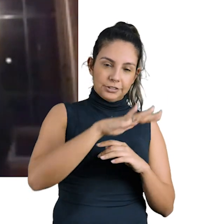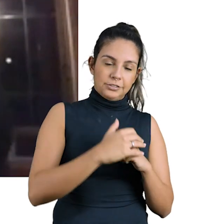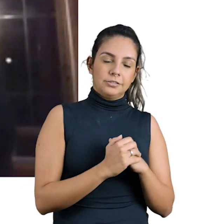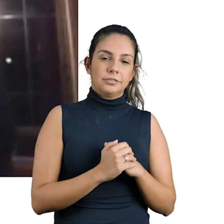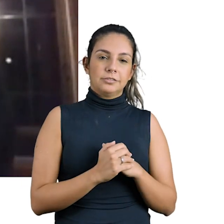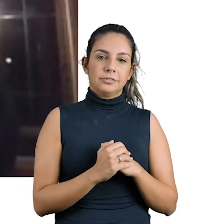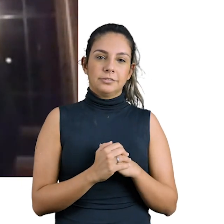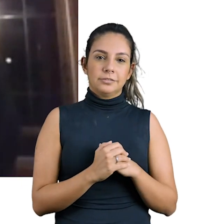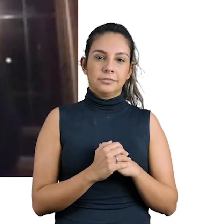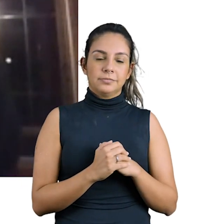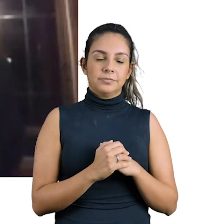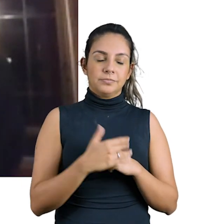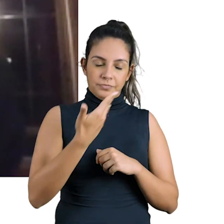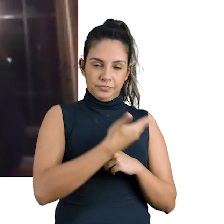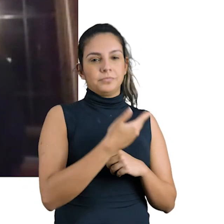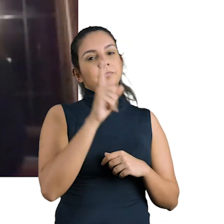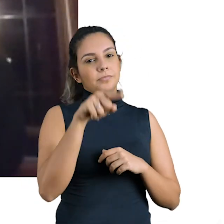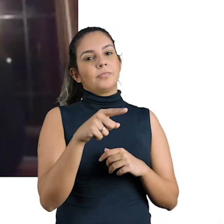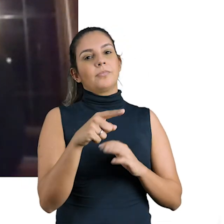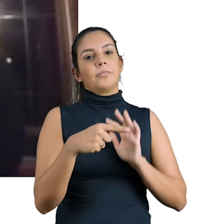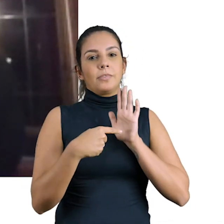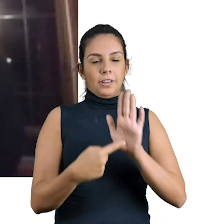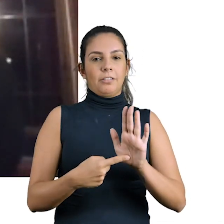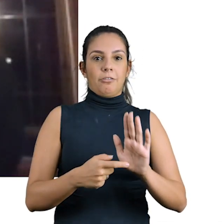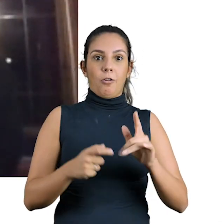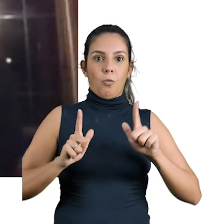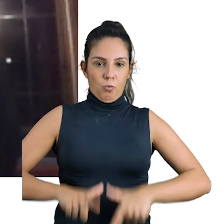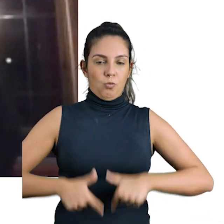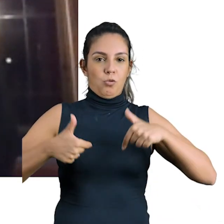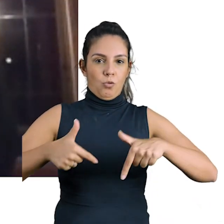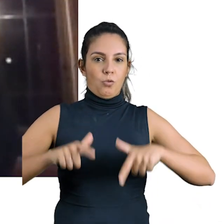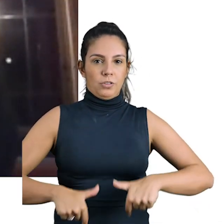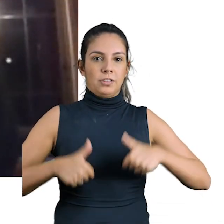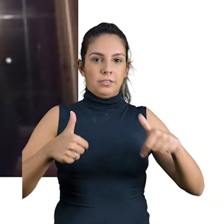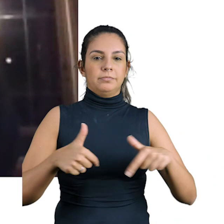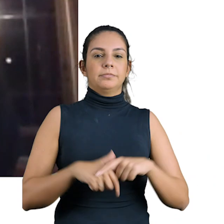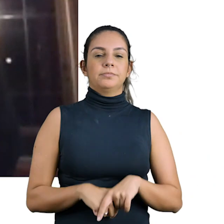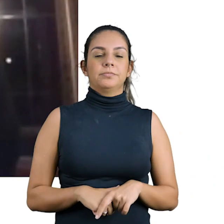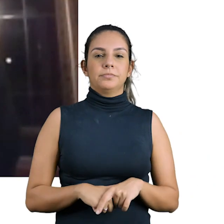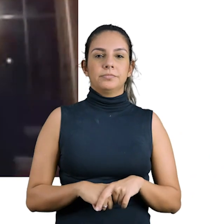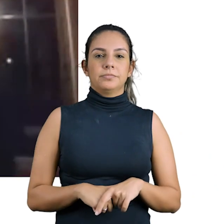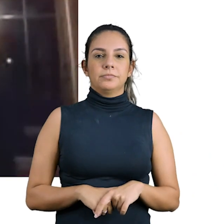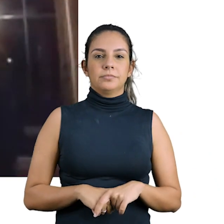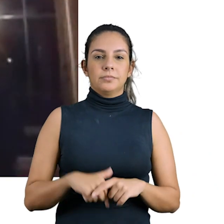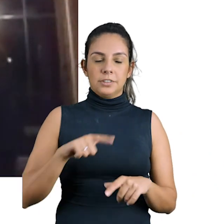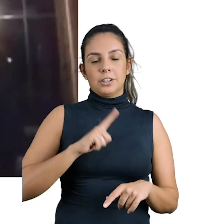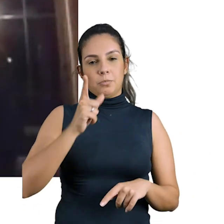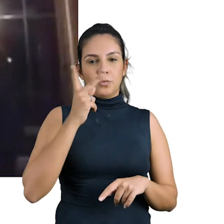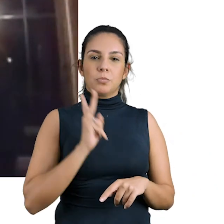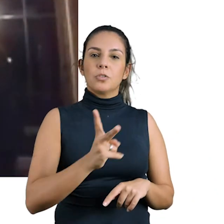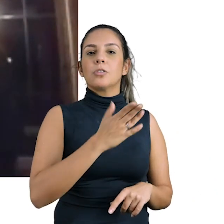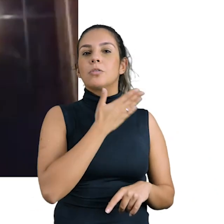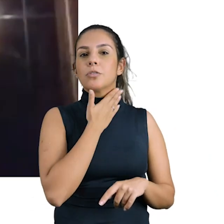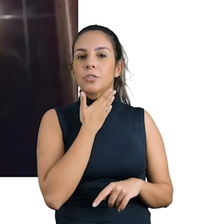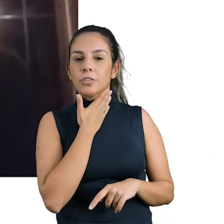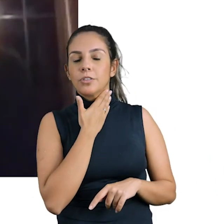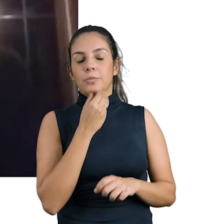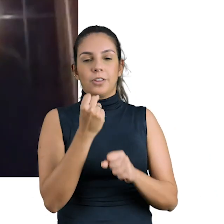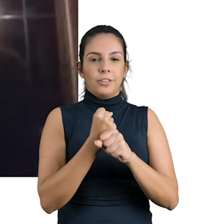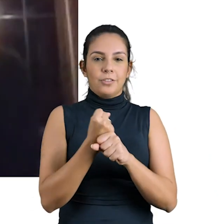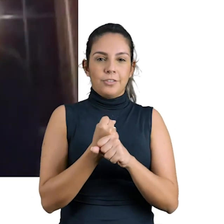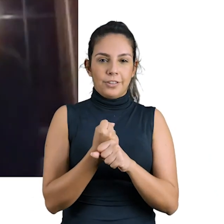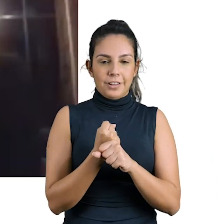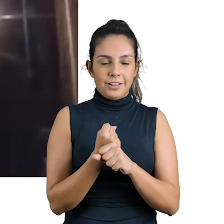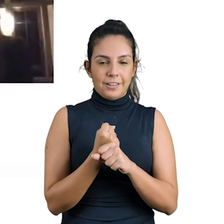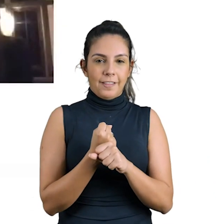e nesse sentido o Afonso é uma peça de resistência, né? Ou seja, ele tem sempre um papo há quantos